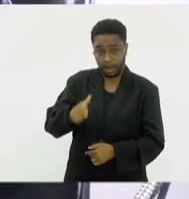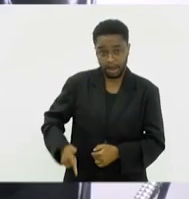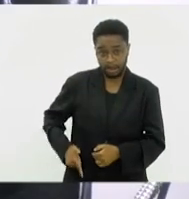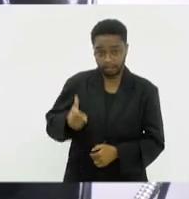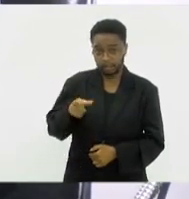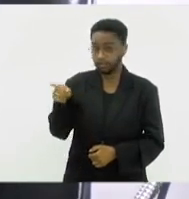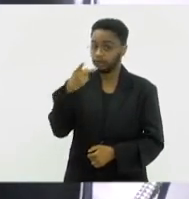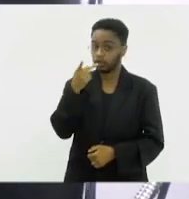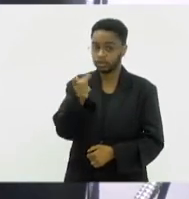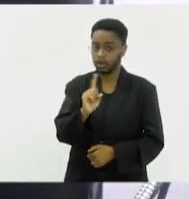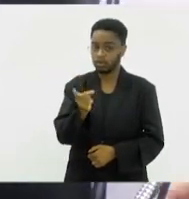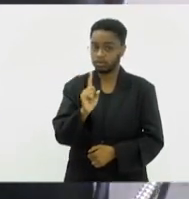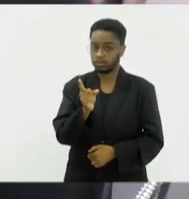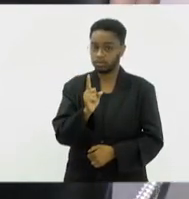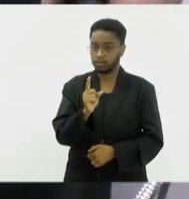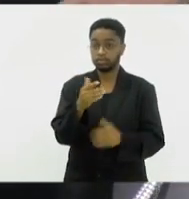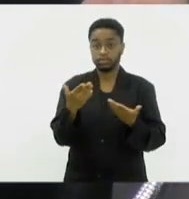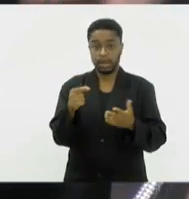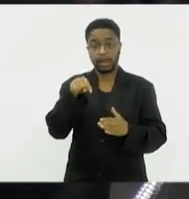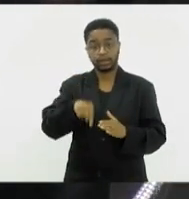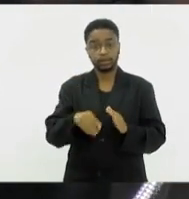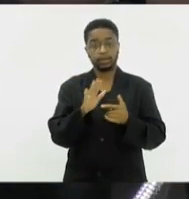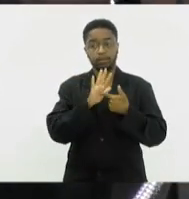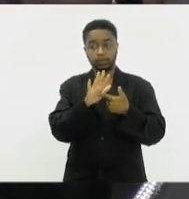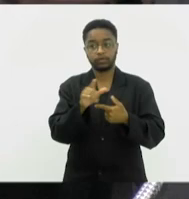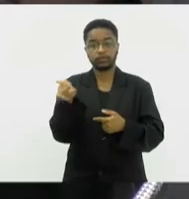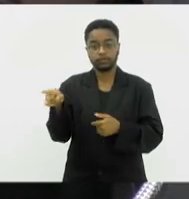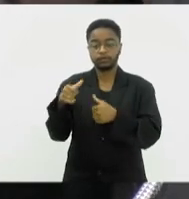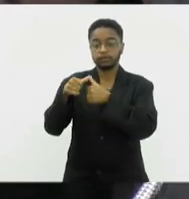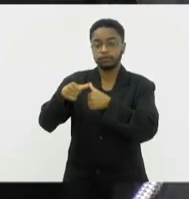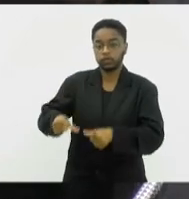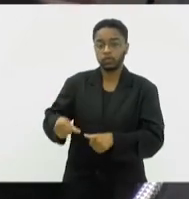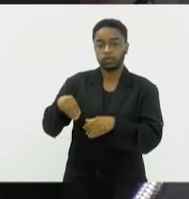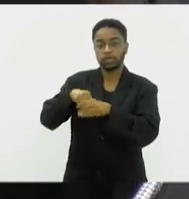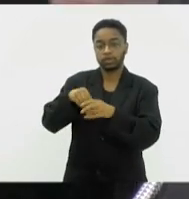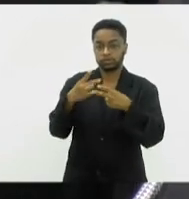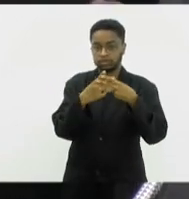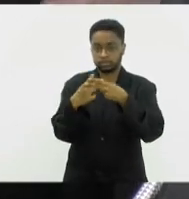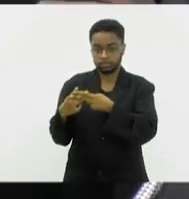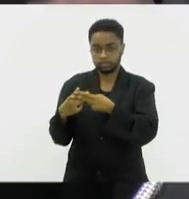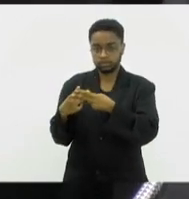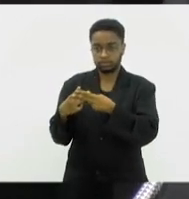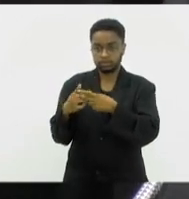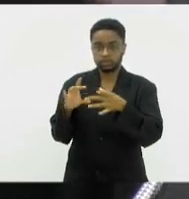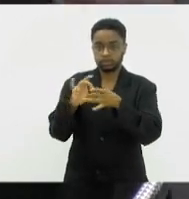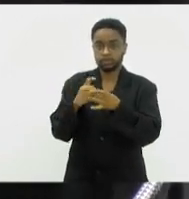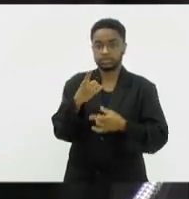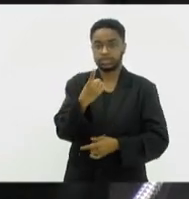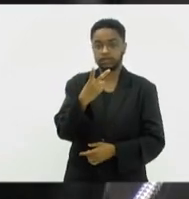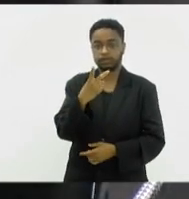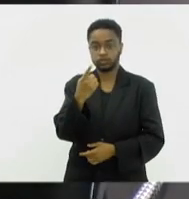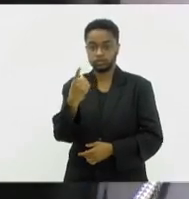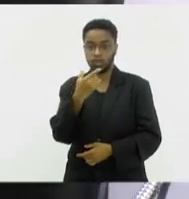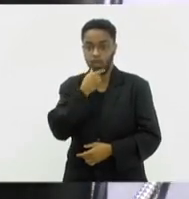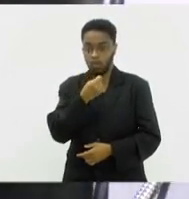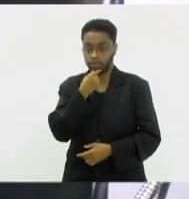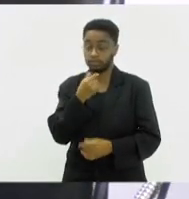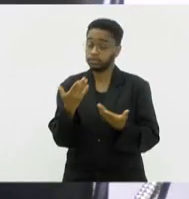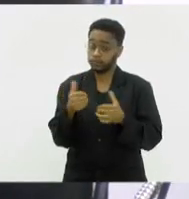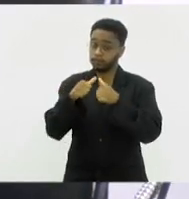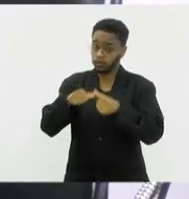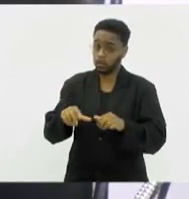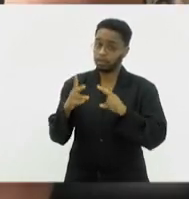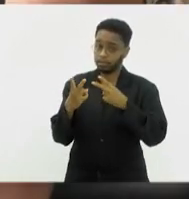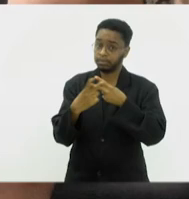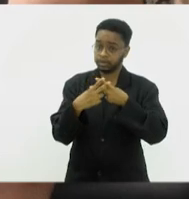Não. Então diz aqui que o senhor ficou numa cela, né, com 121 homens na polícia. Então o senhor ficou preso.